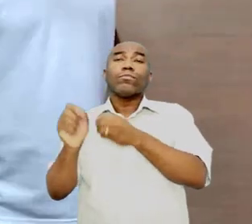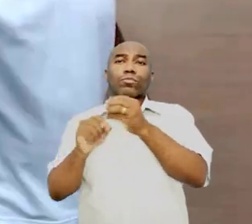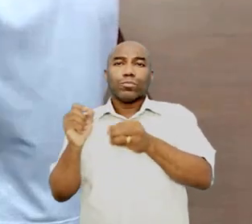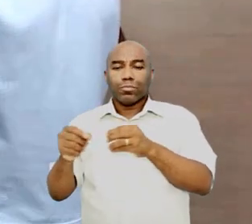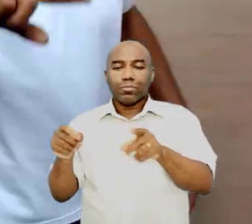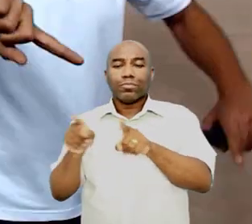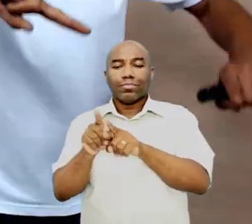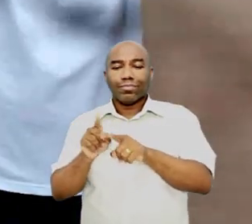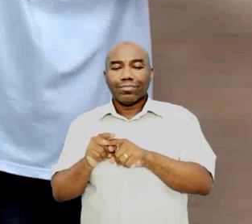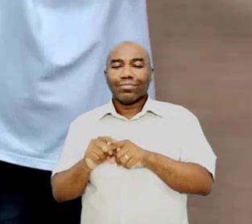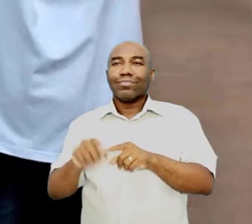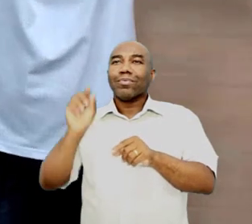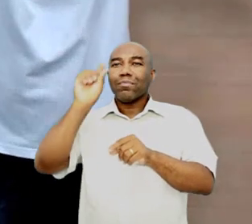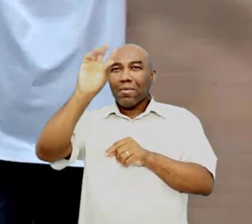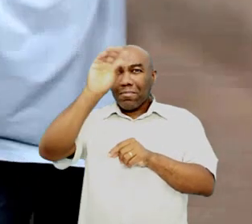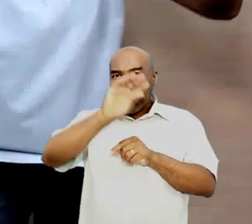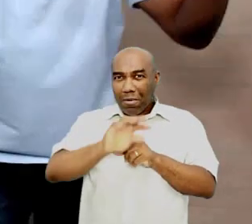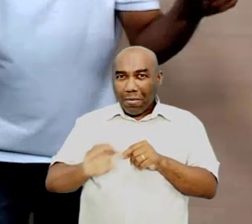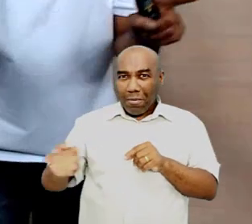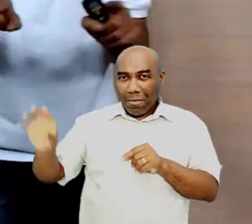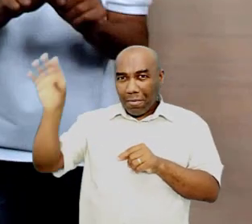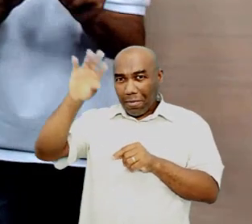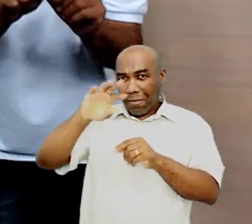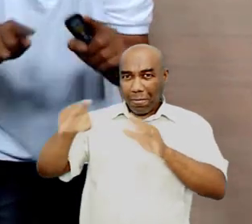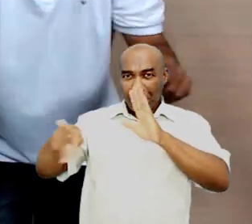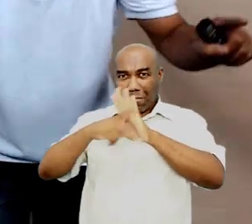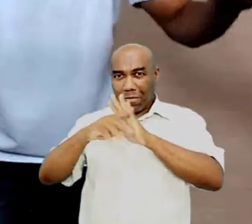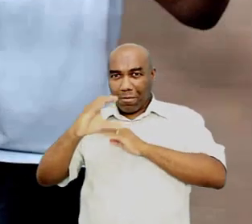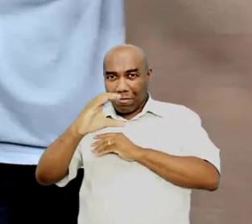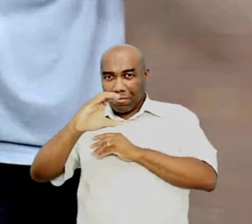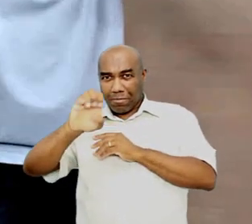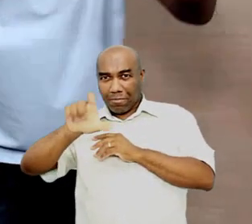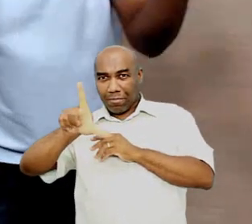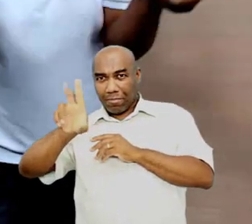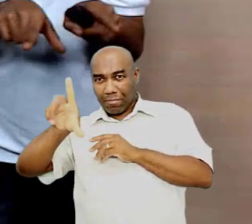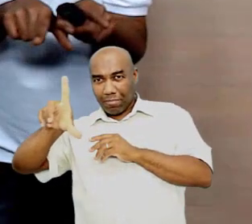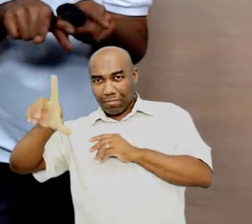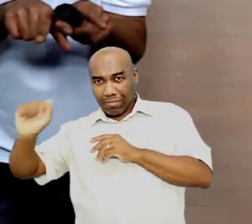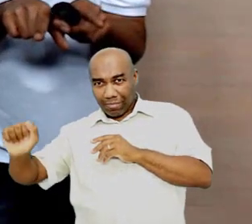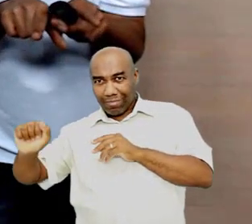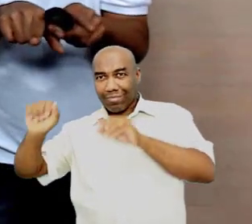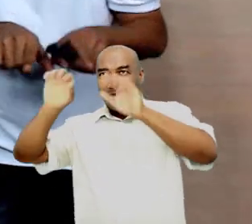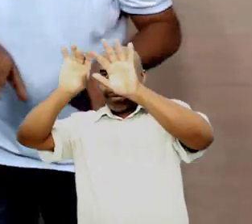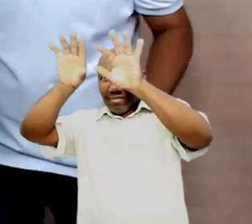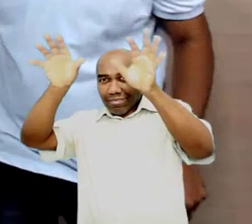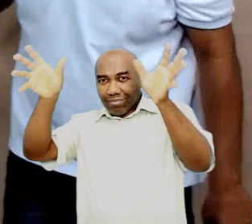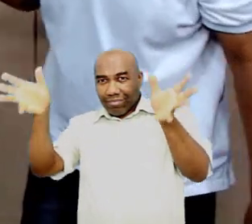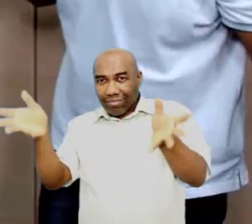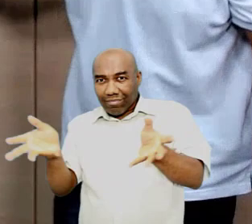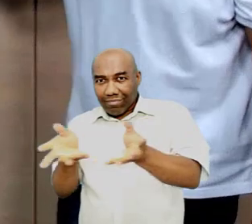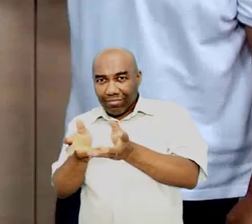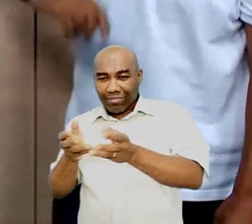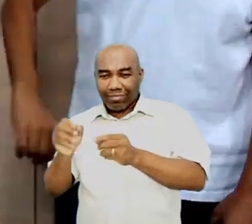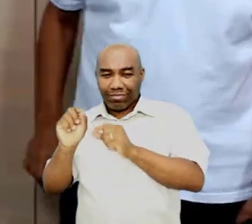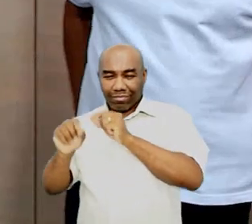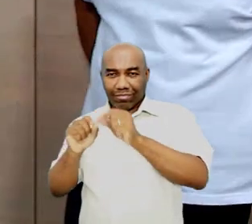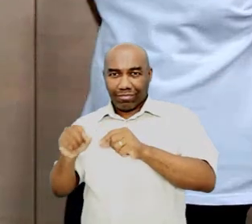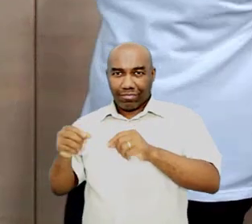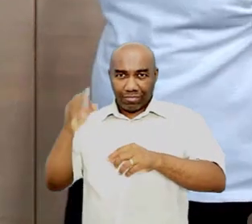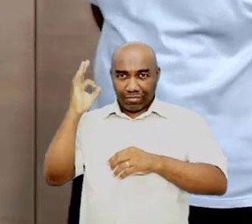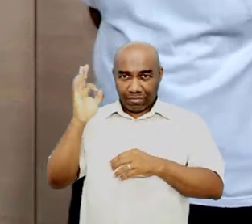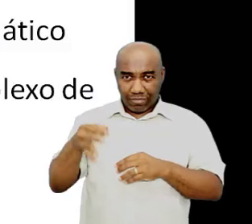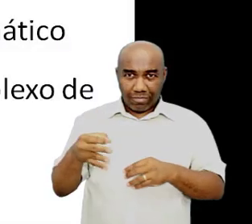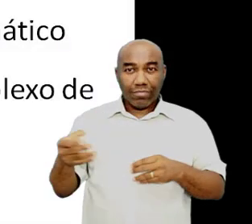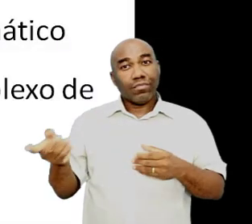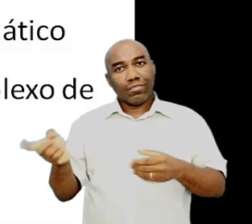ele monta a célula. Por quê? Porque elas, na realidade, formam uma membrana. Olhando aqui para o